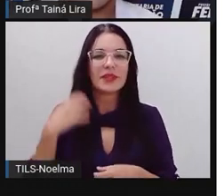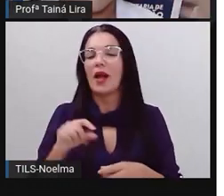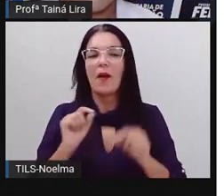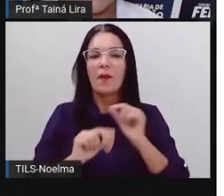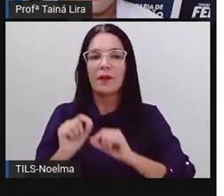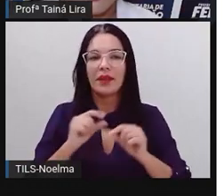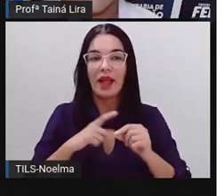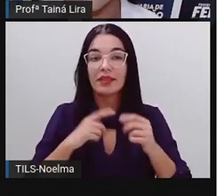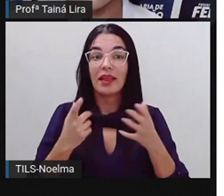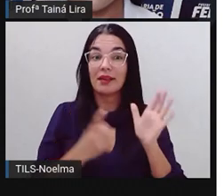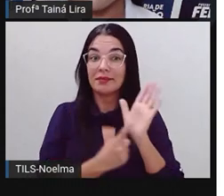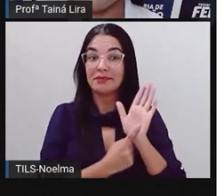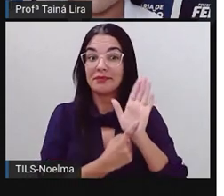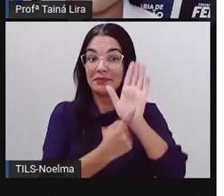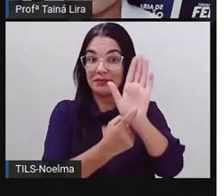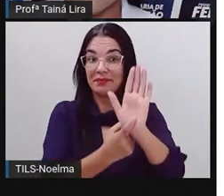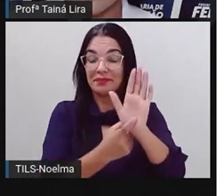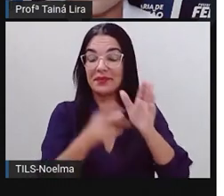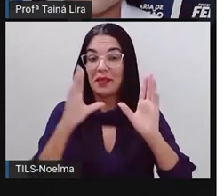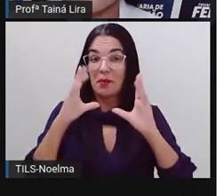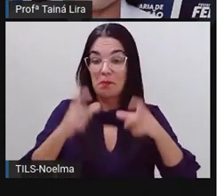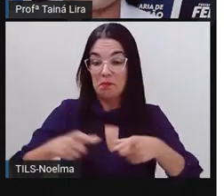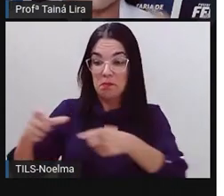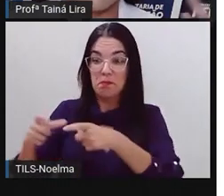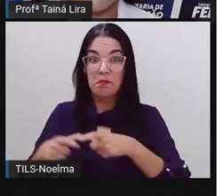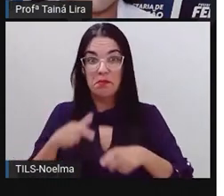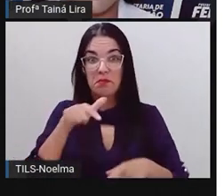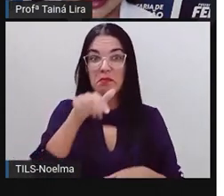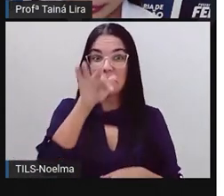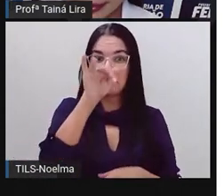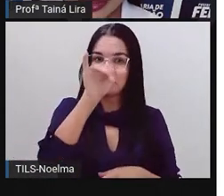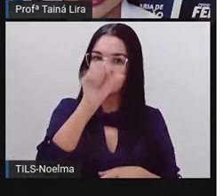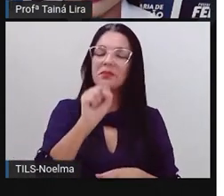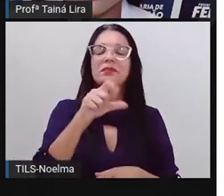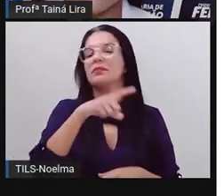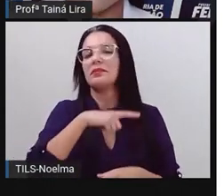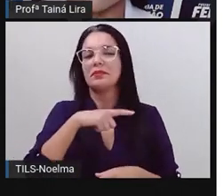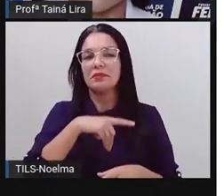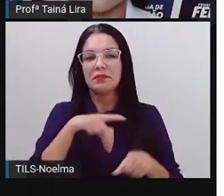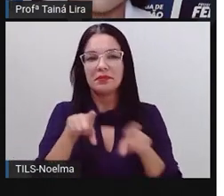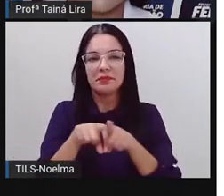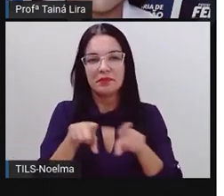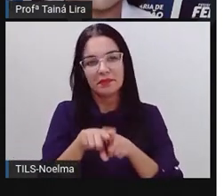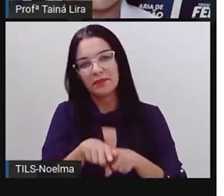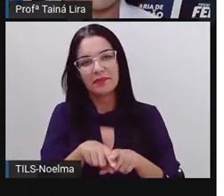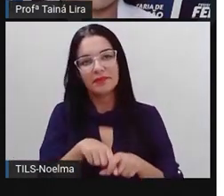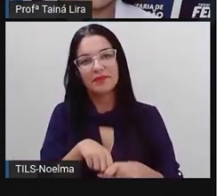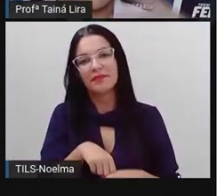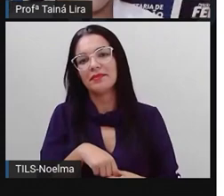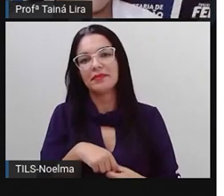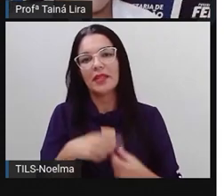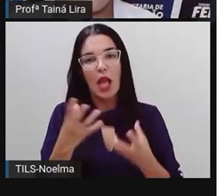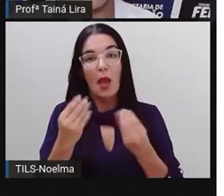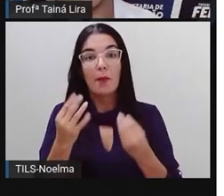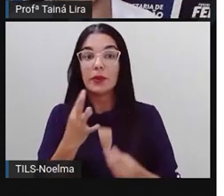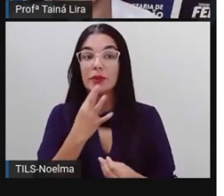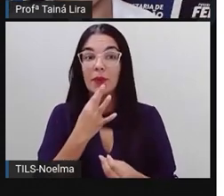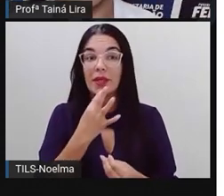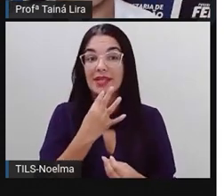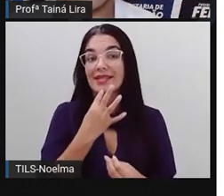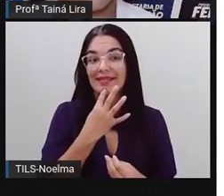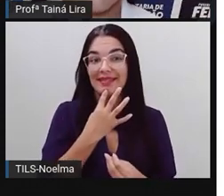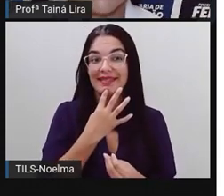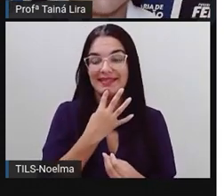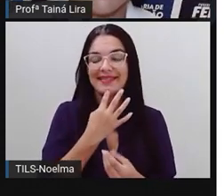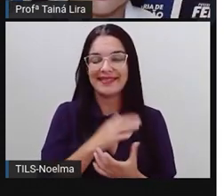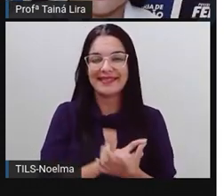da Matinha ele se apresenta né em vários locais aqui em Feira de Santana também né então é muito conhecido